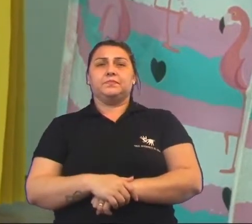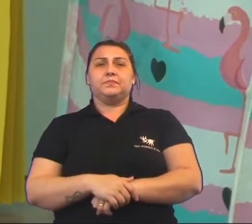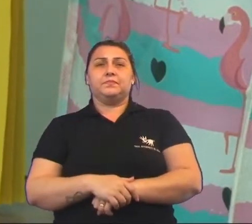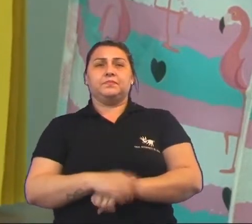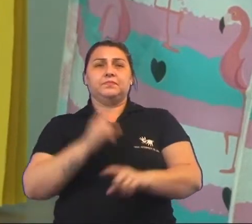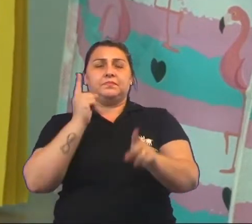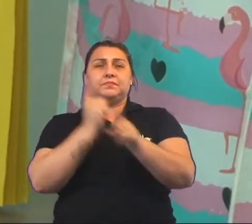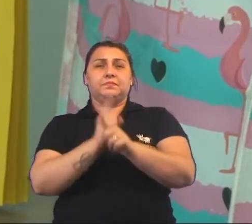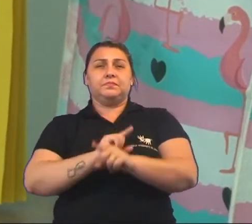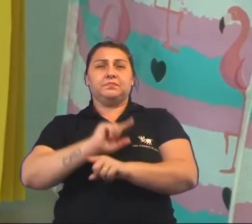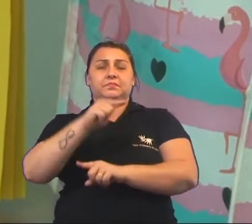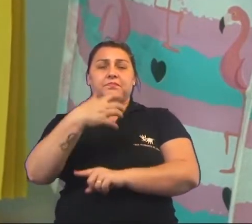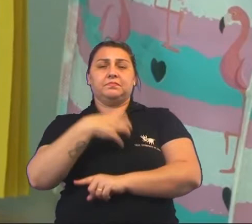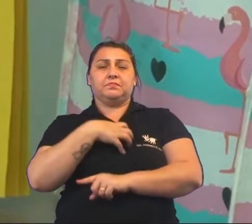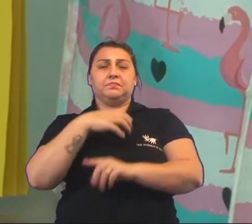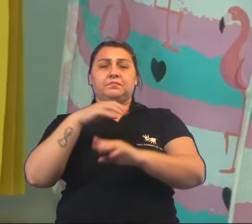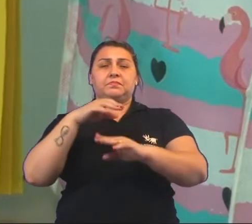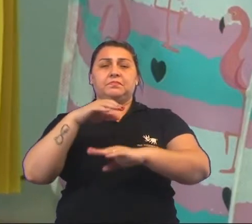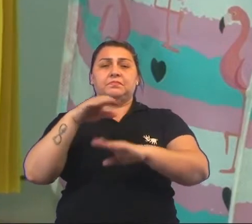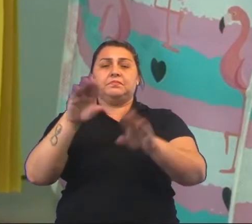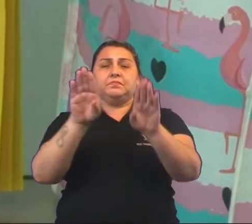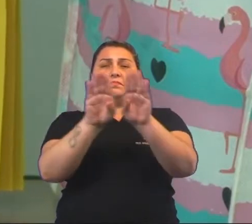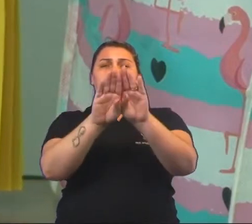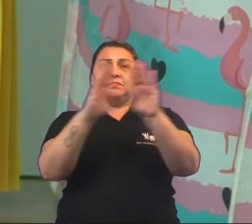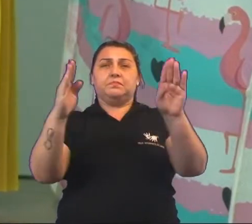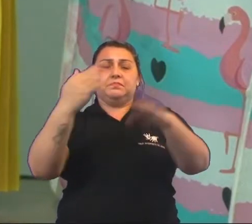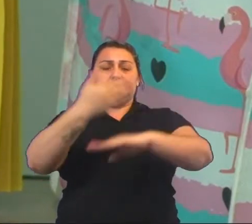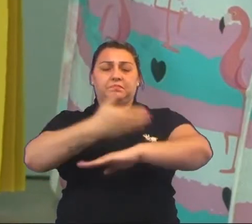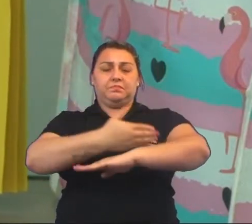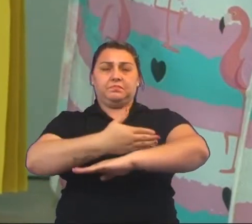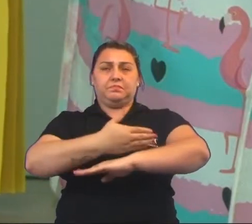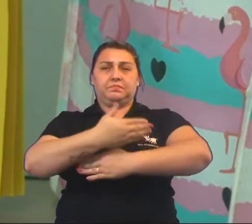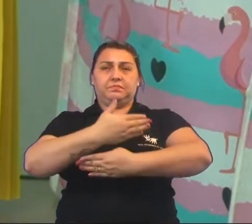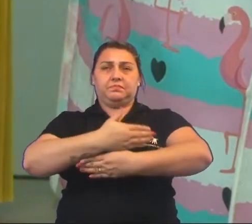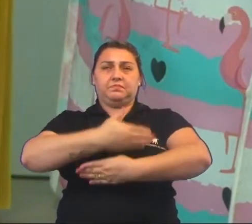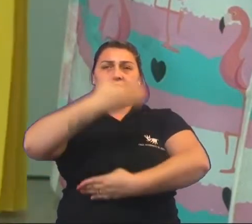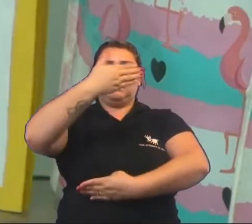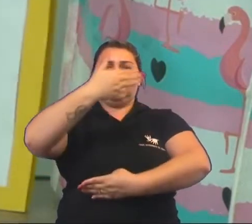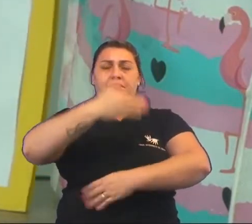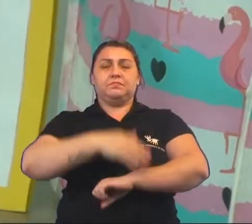outras formas, como na janela, nas paredes.